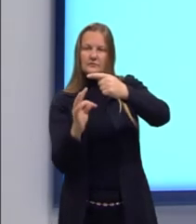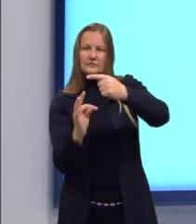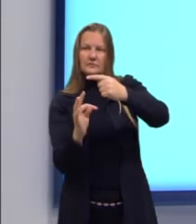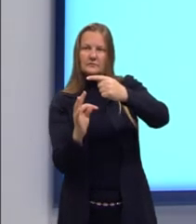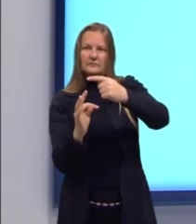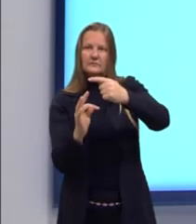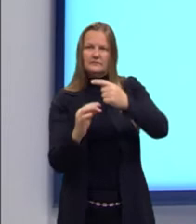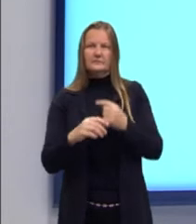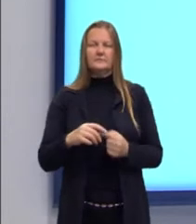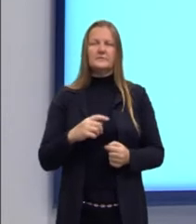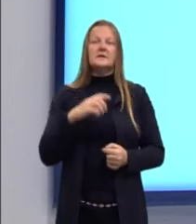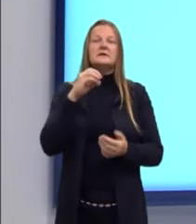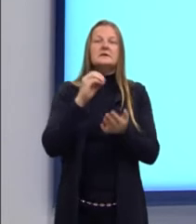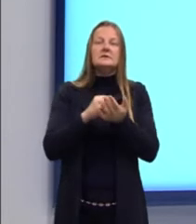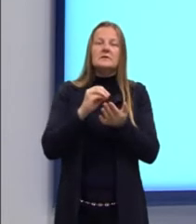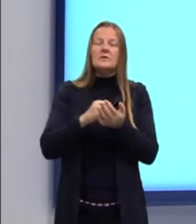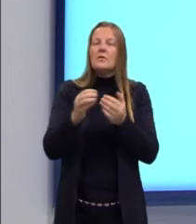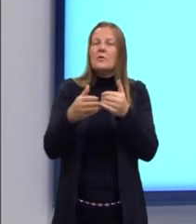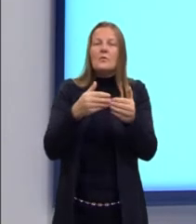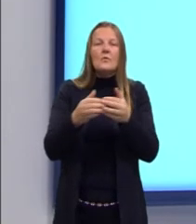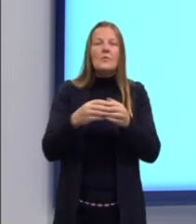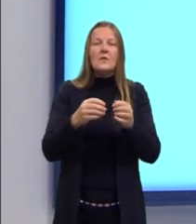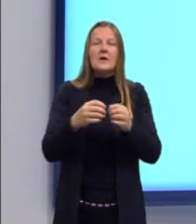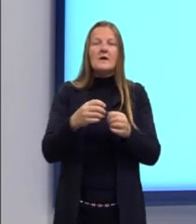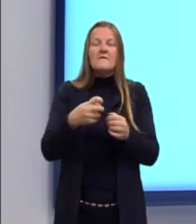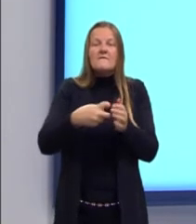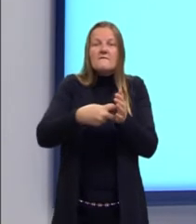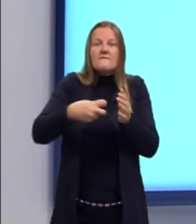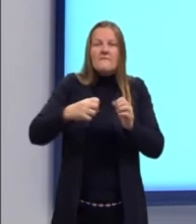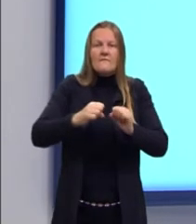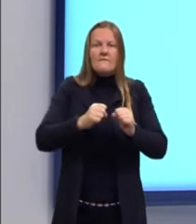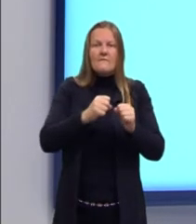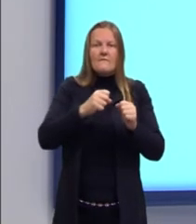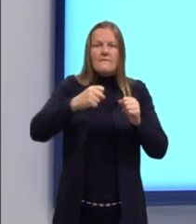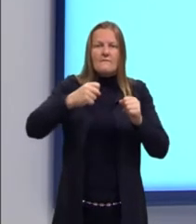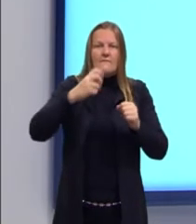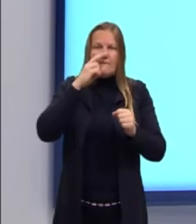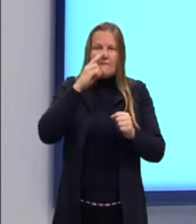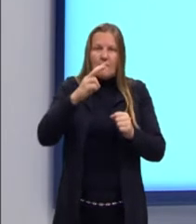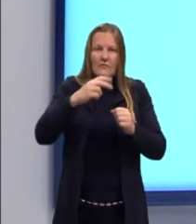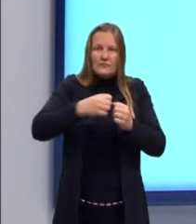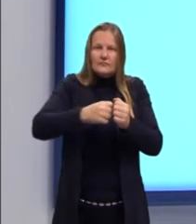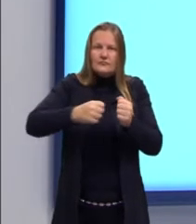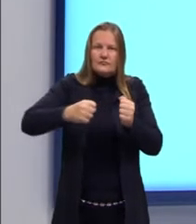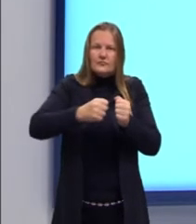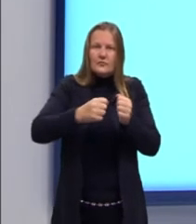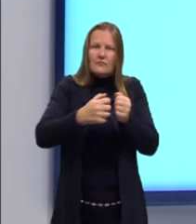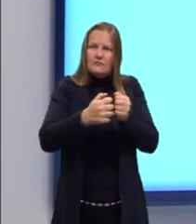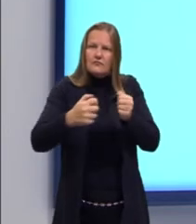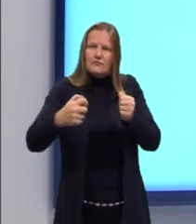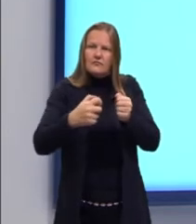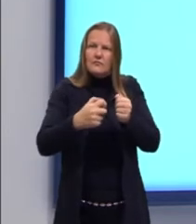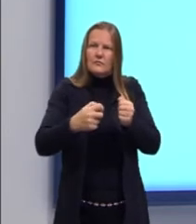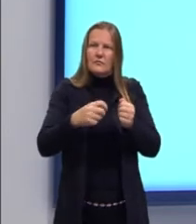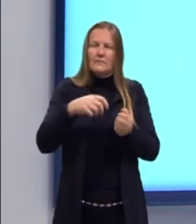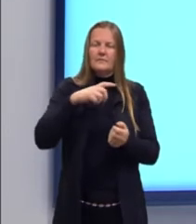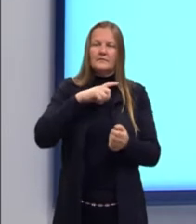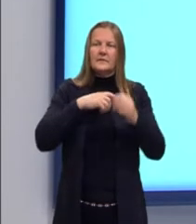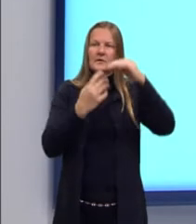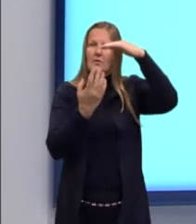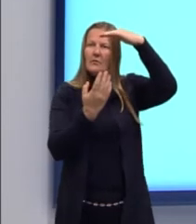Considere a ausência de quaisquer forças dissipativas Então vamos dar uma olhada nas nossas